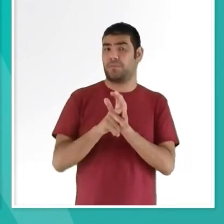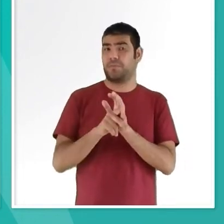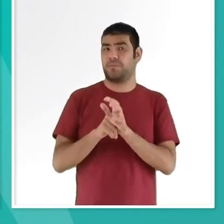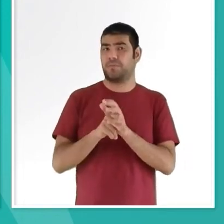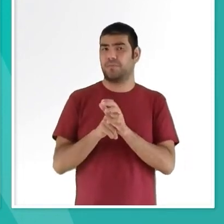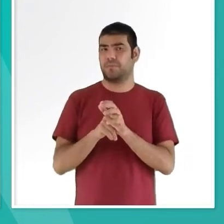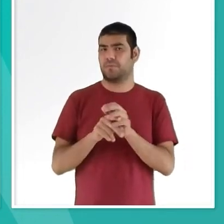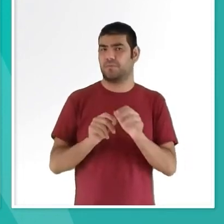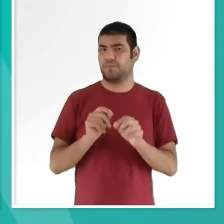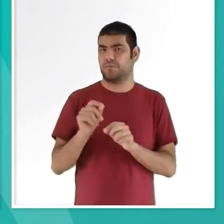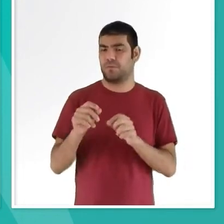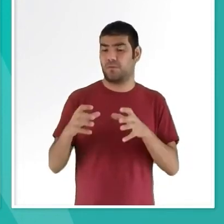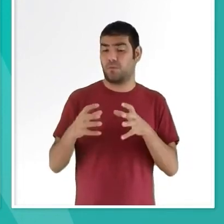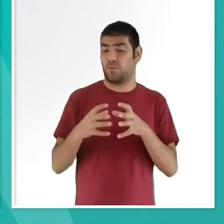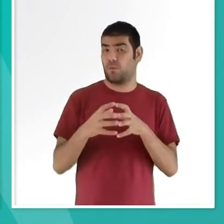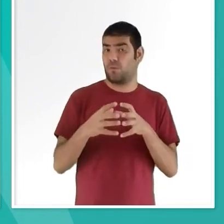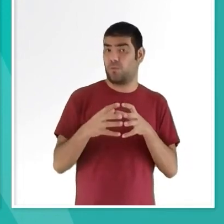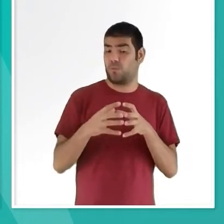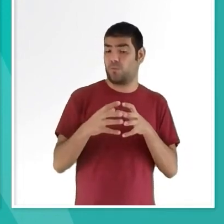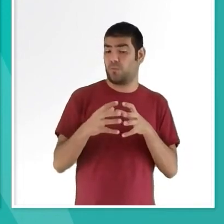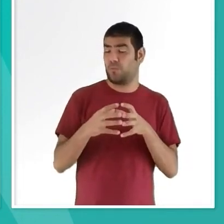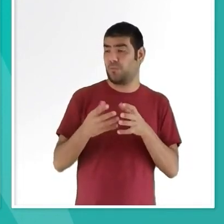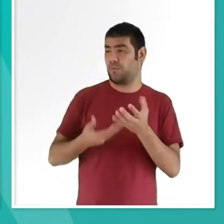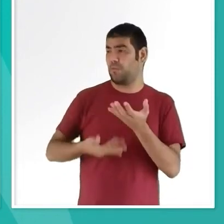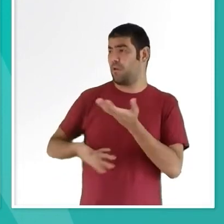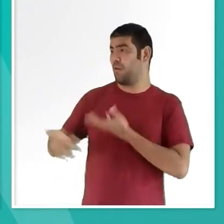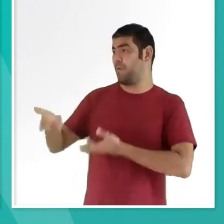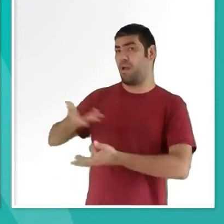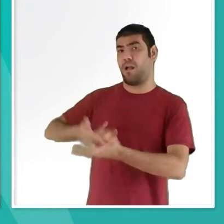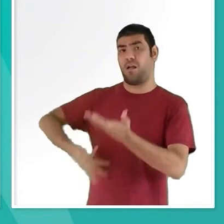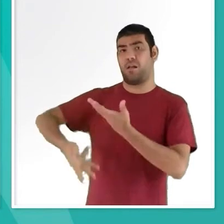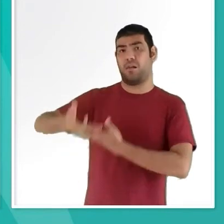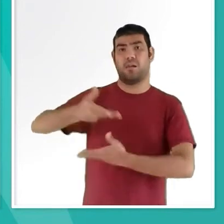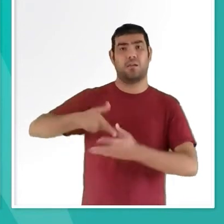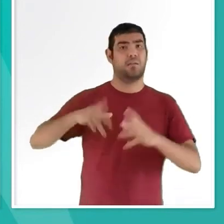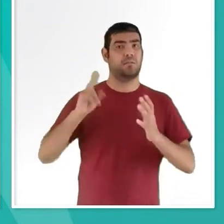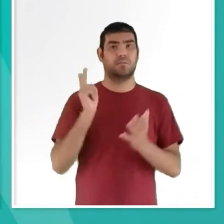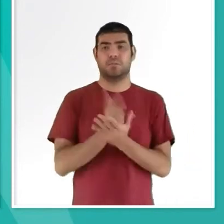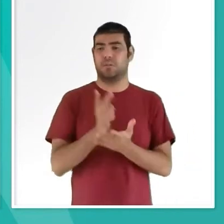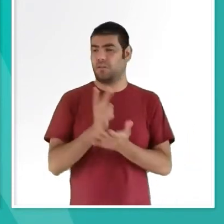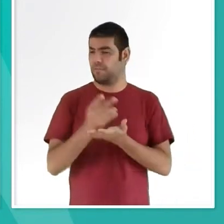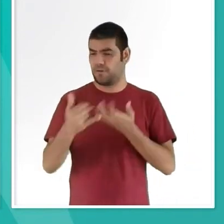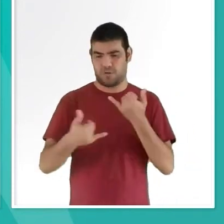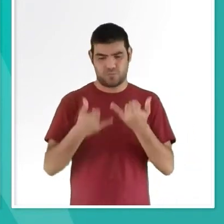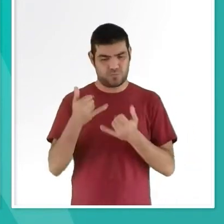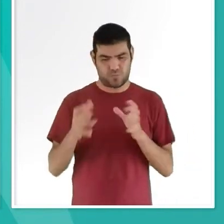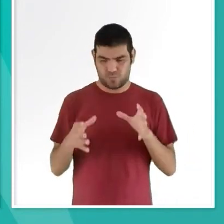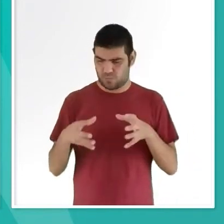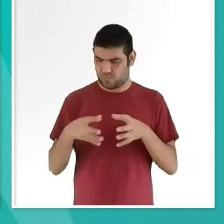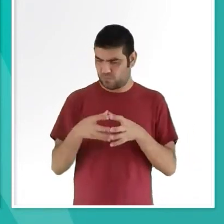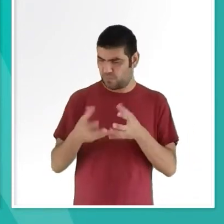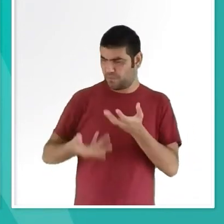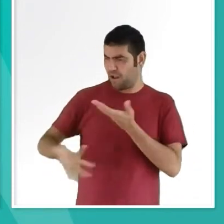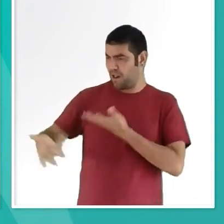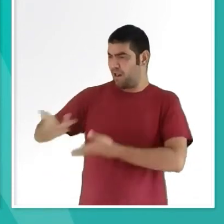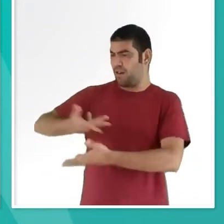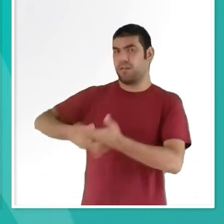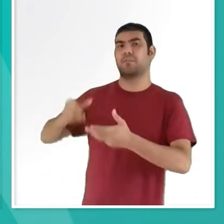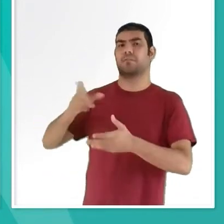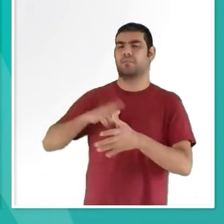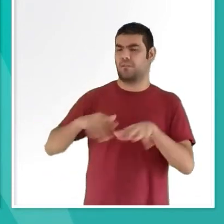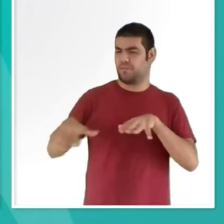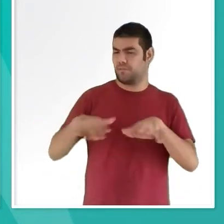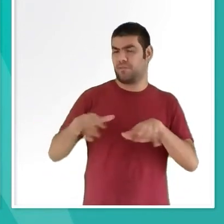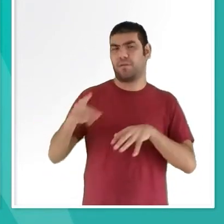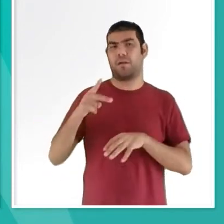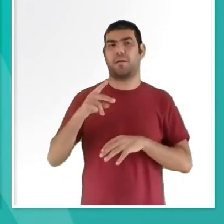dos jogos coletivos. Todo jogo coletivo vai ter esse movimento tão importante, o passe. No caso